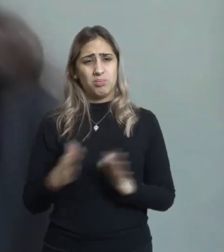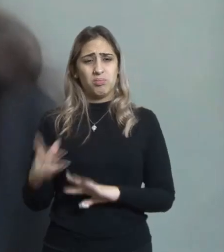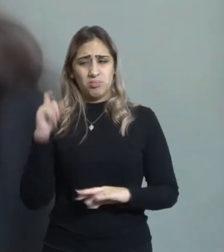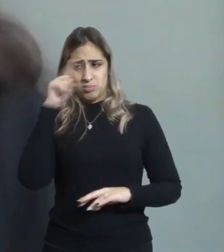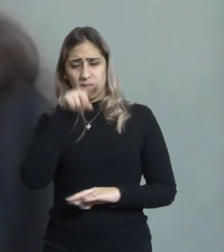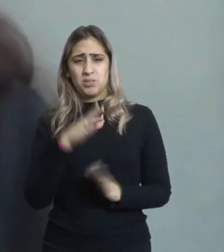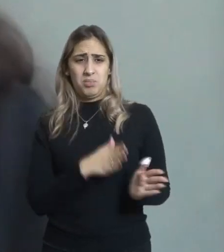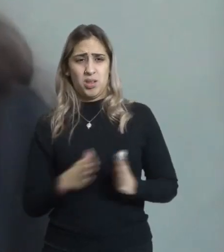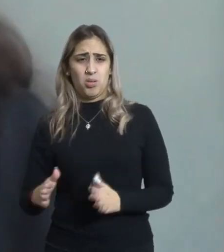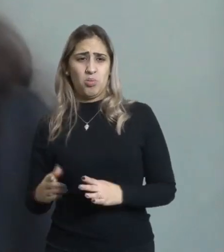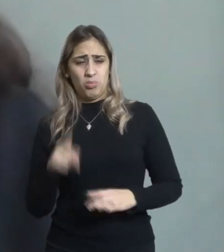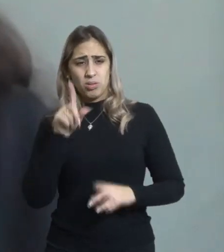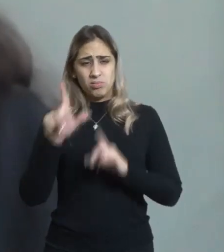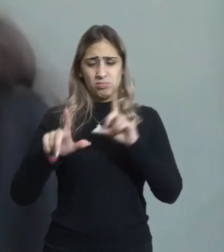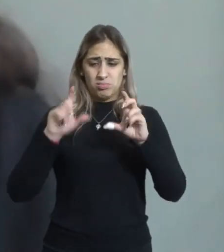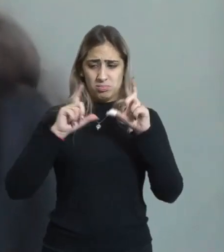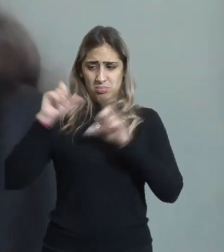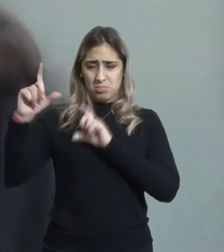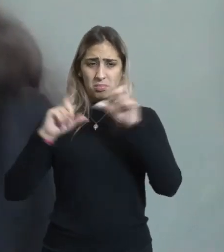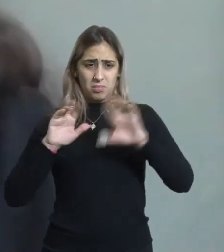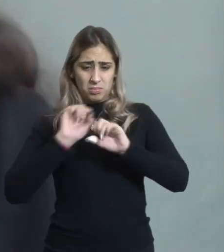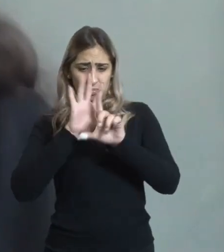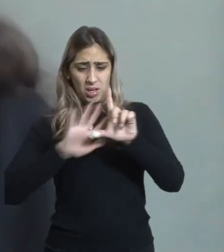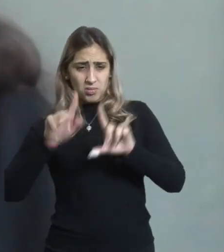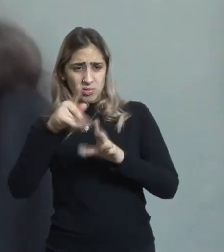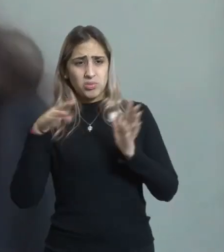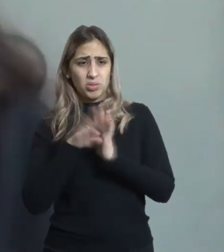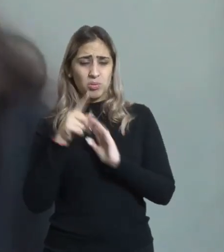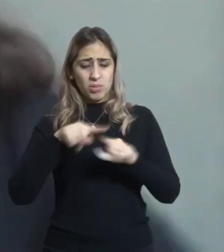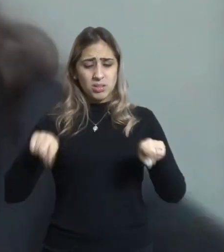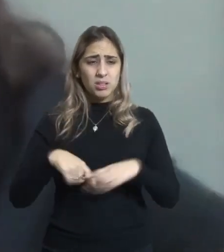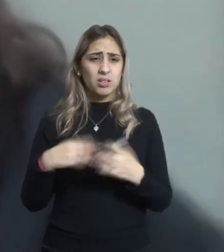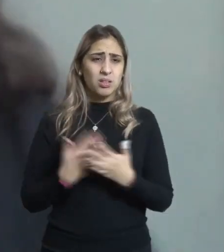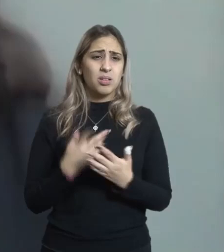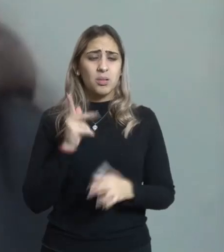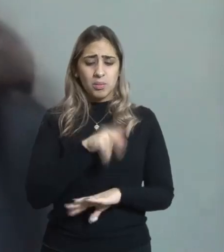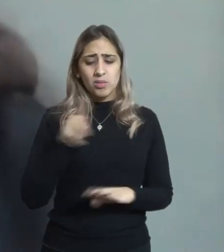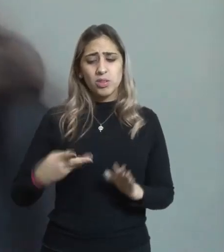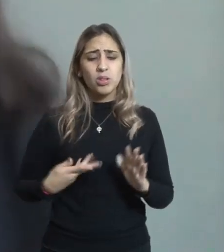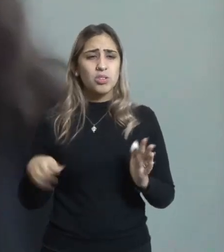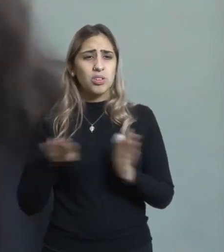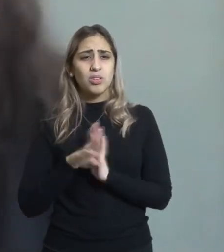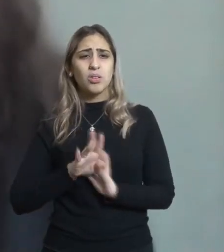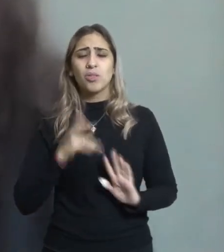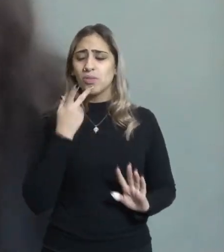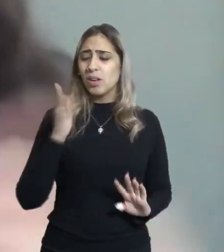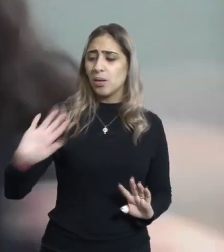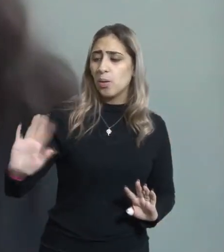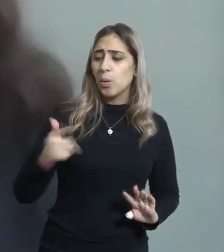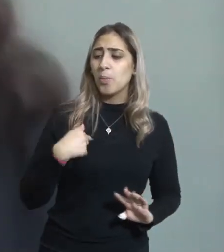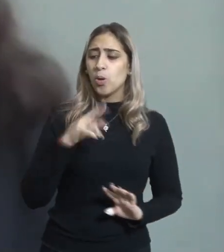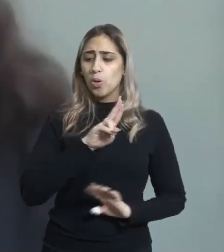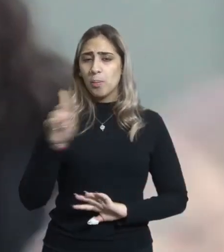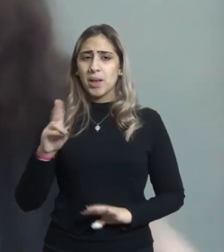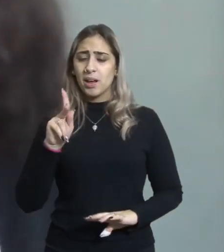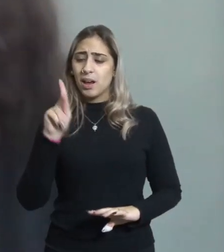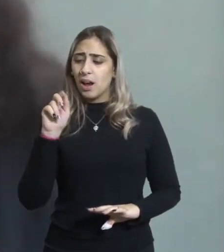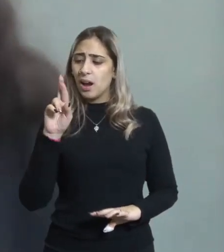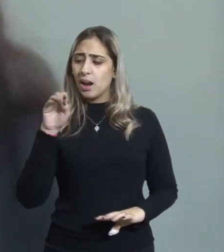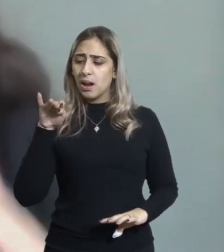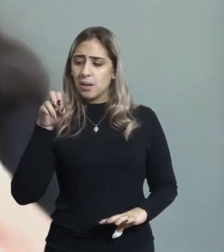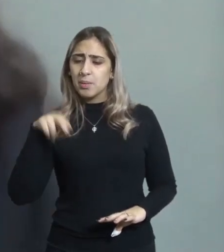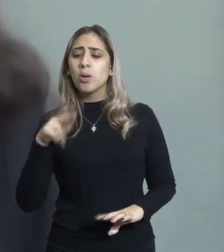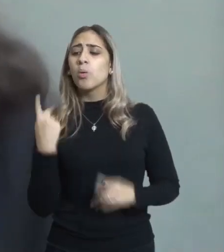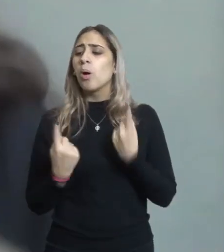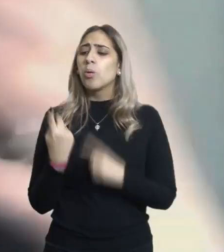período, mas imagine você chegando numa sala de aula sem enxergar nada. Se o professor chegar até você e falar, oi, meu nome é Carmen, qual o